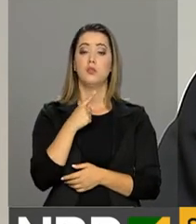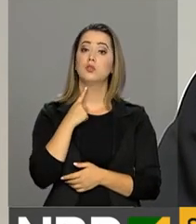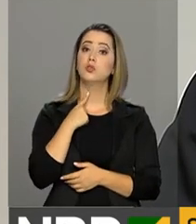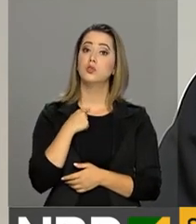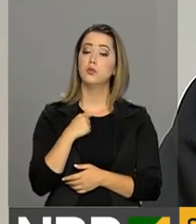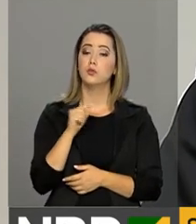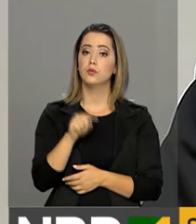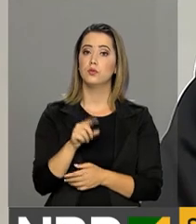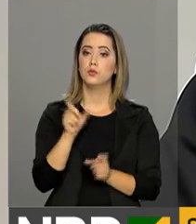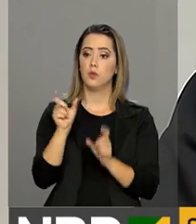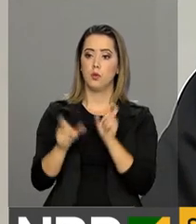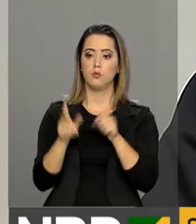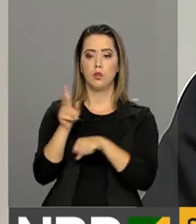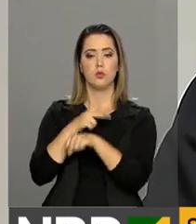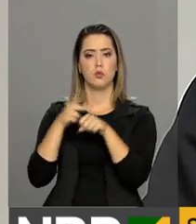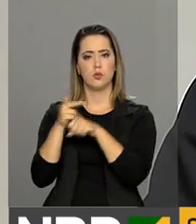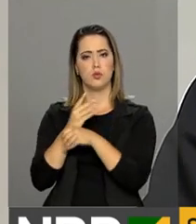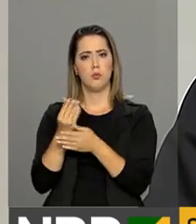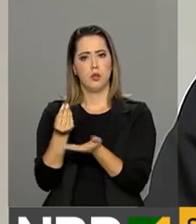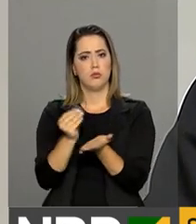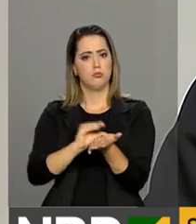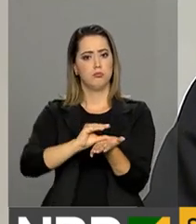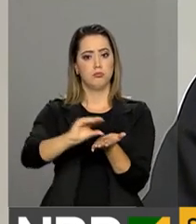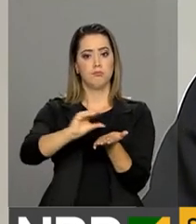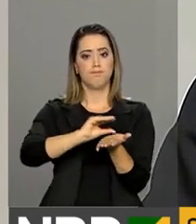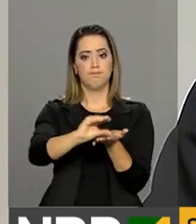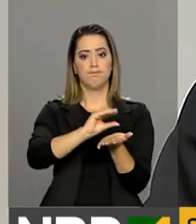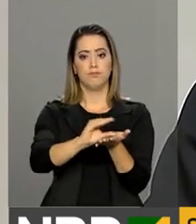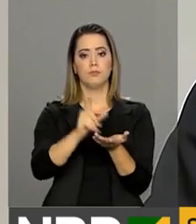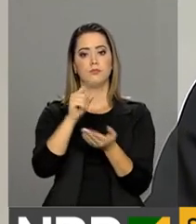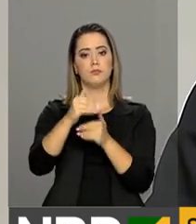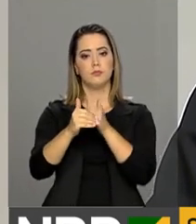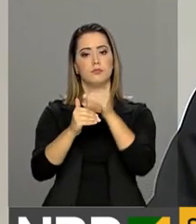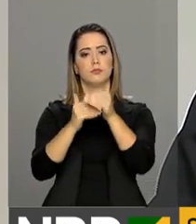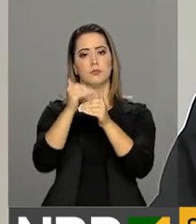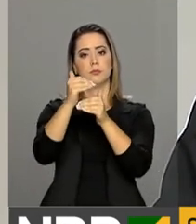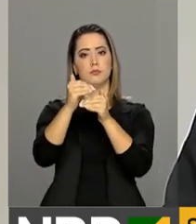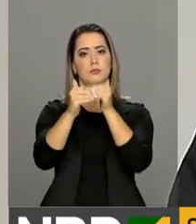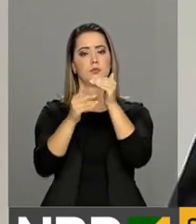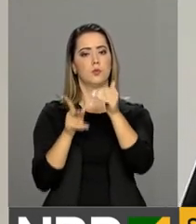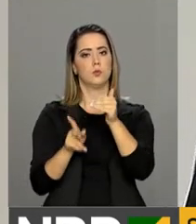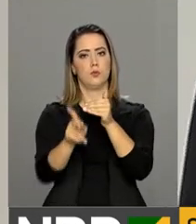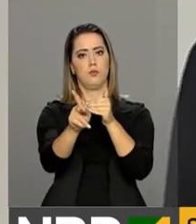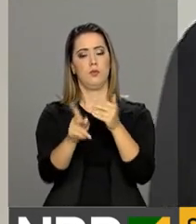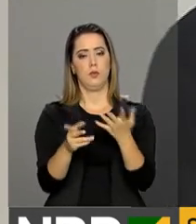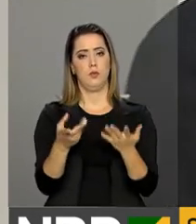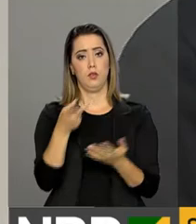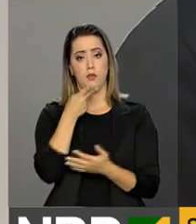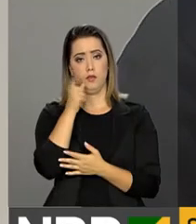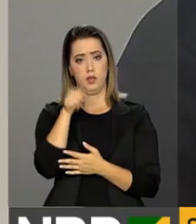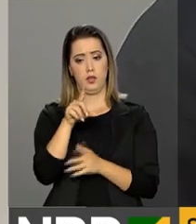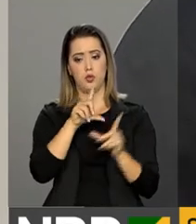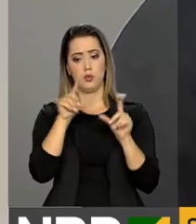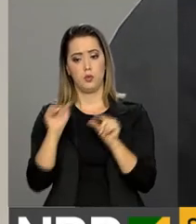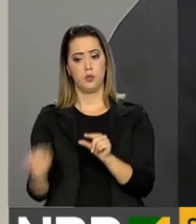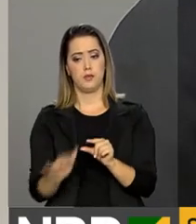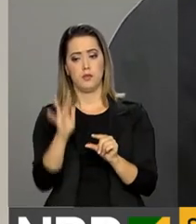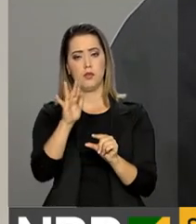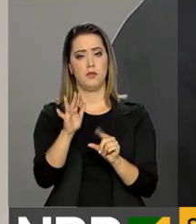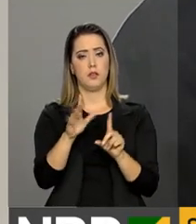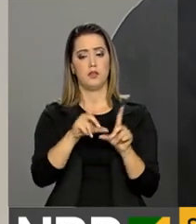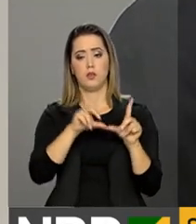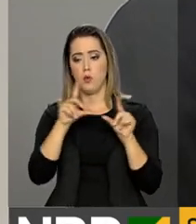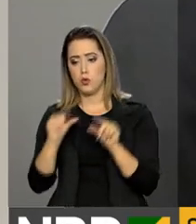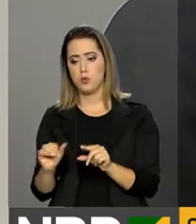dos países em investir no nosso país está crescendo cada vez mais eu mencionei aqui a queda da inflação mas só tem a